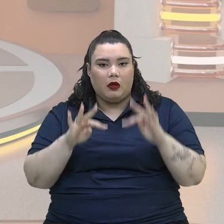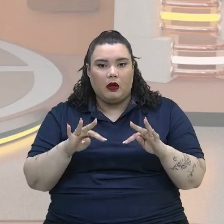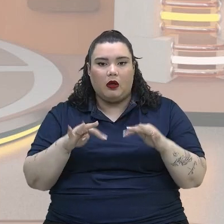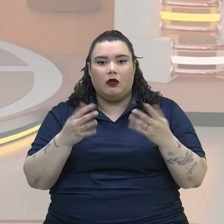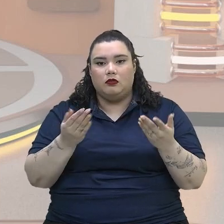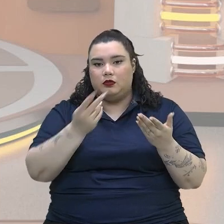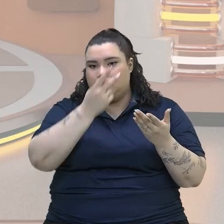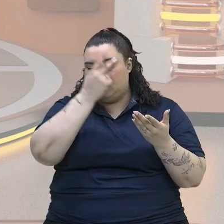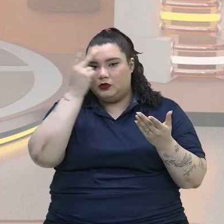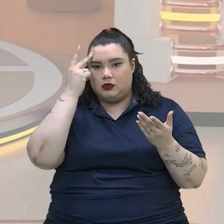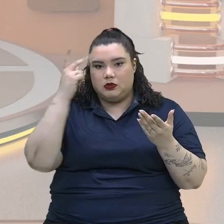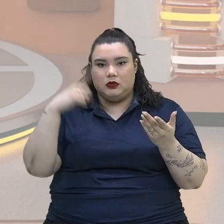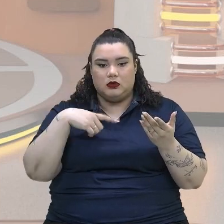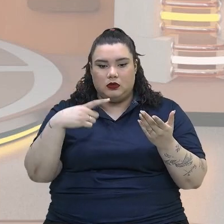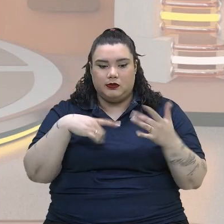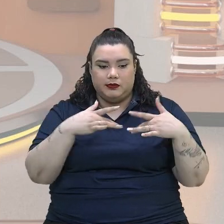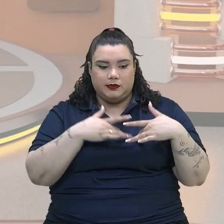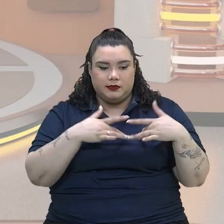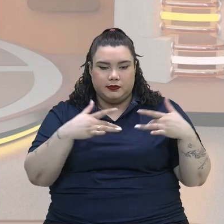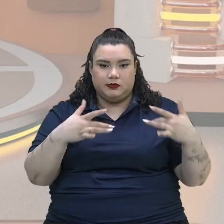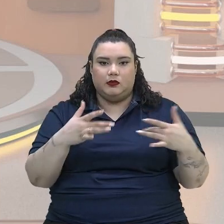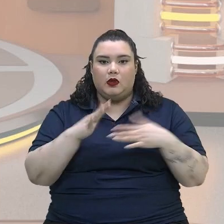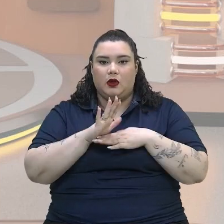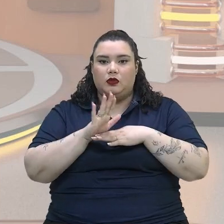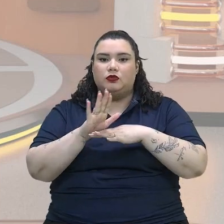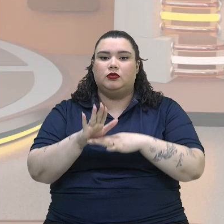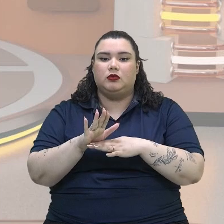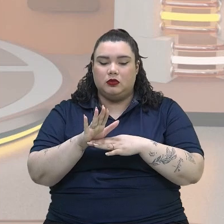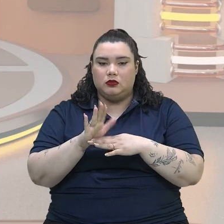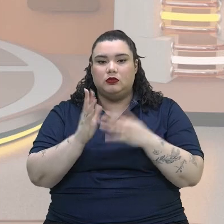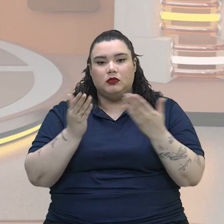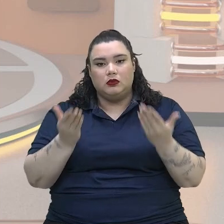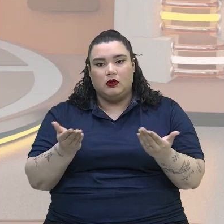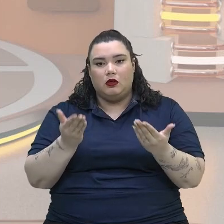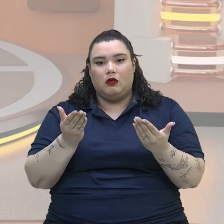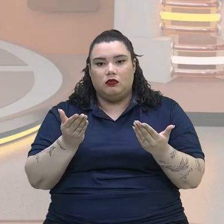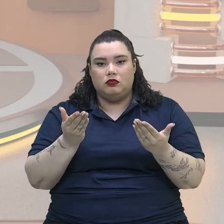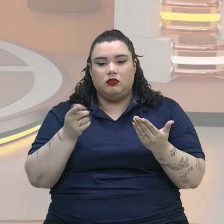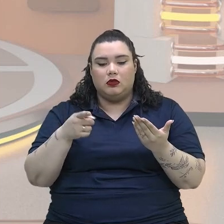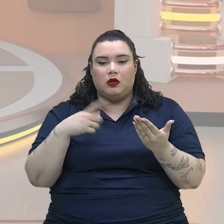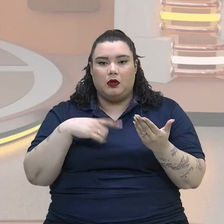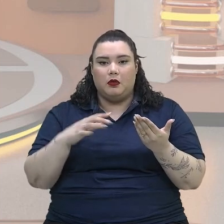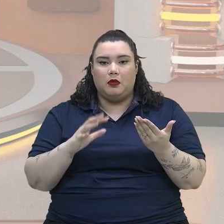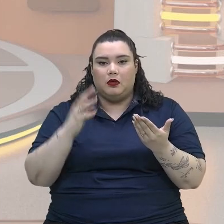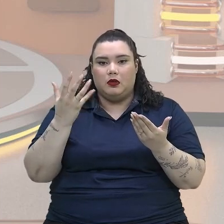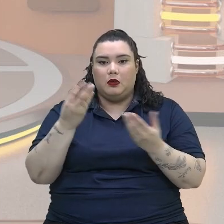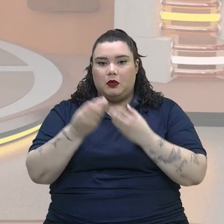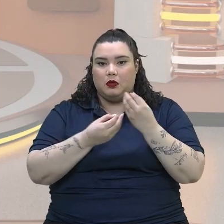aí, estão se solidarizando, estão ajudando um ao outro. E isso se dá